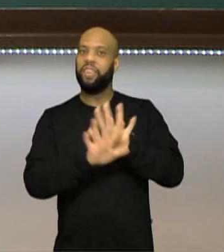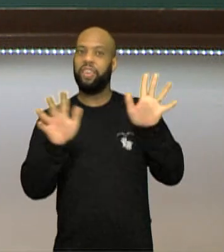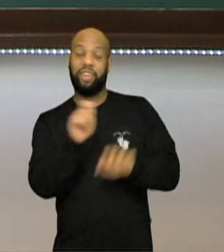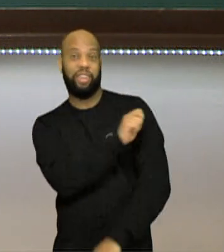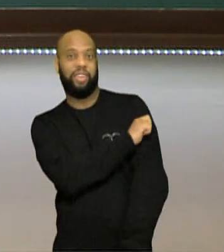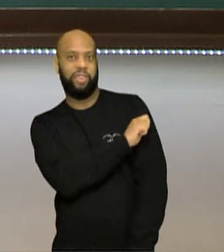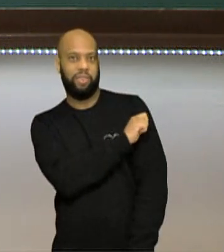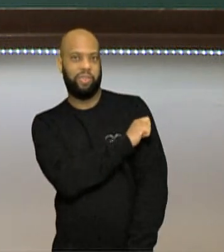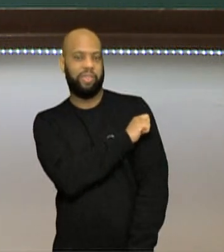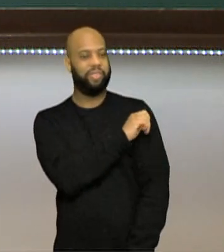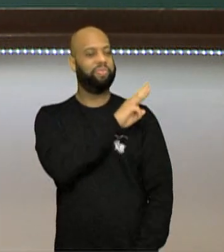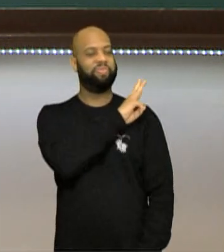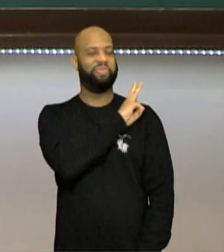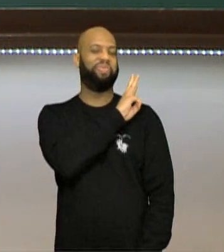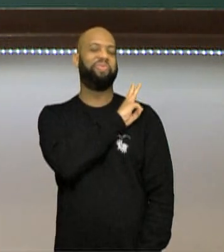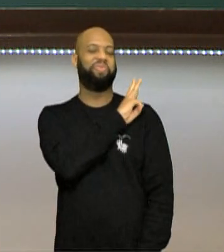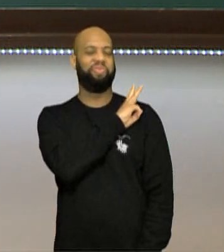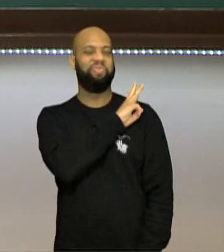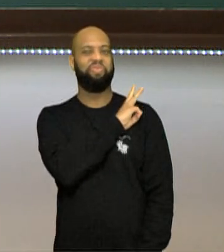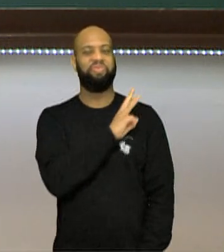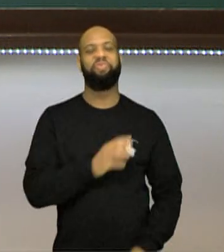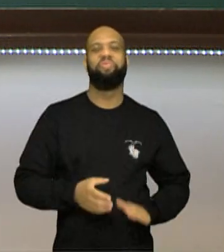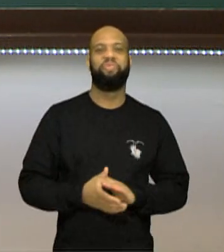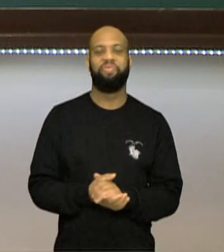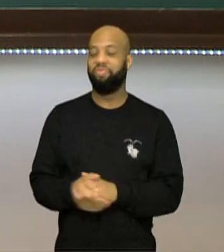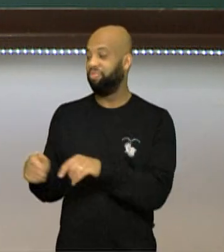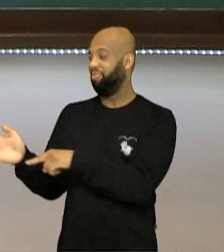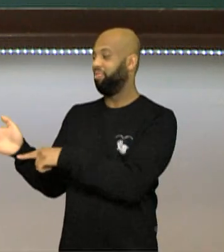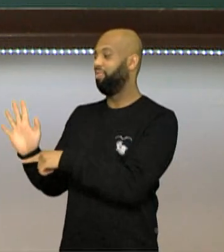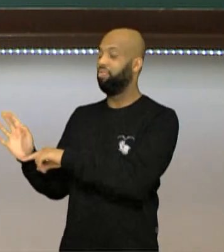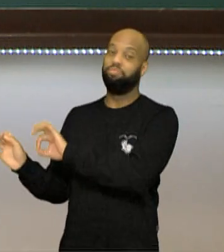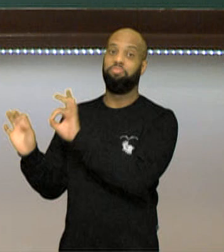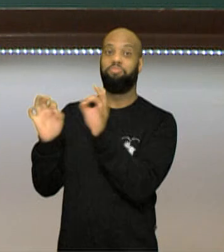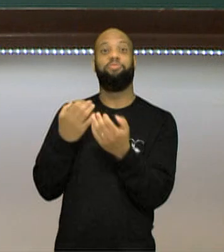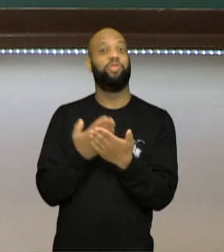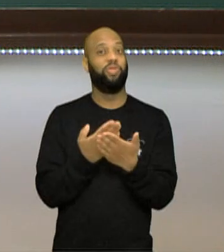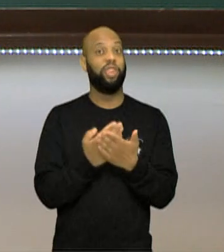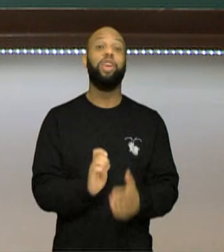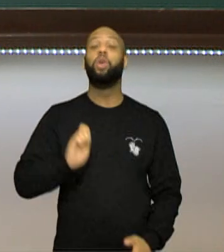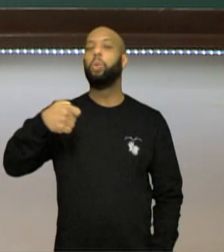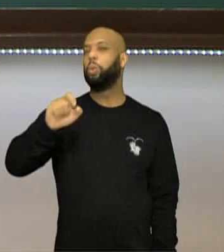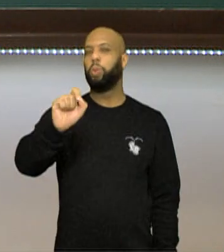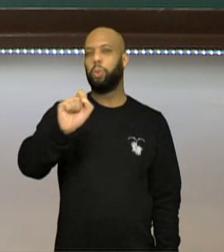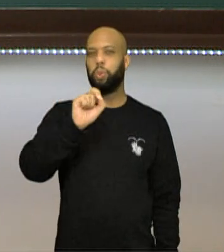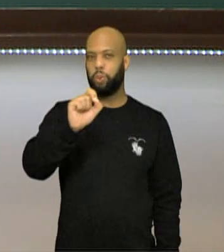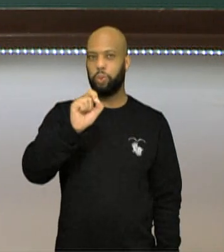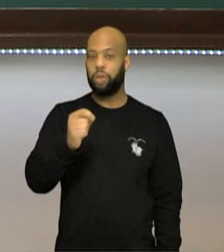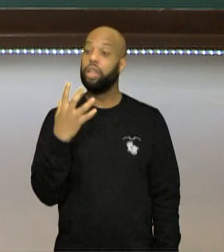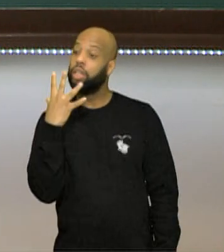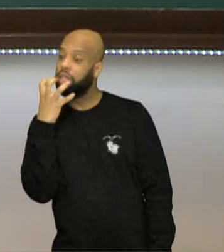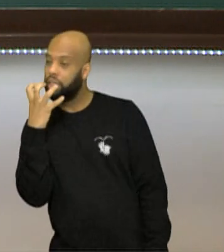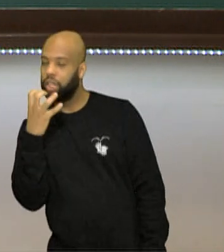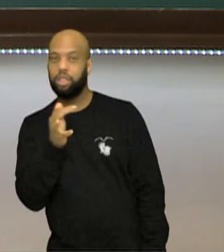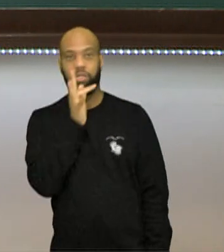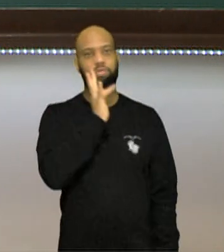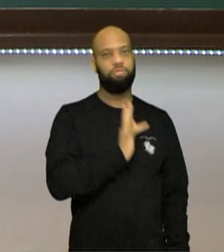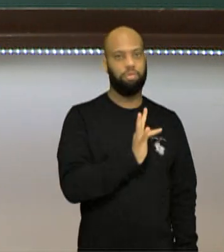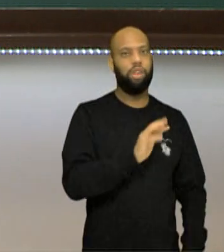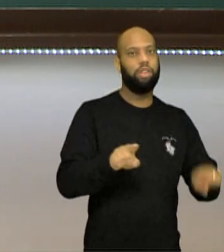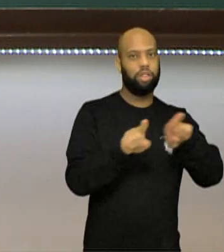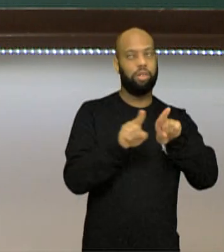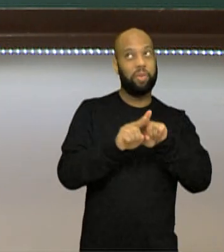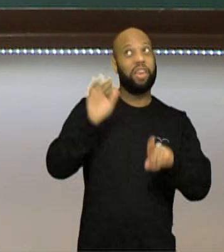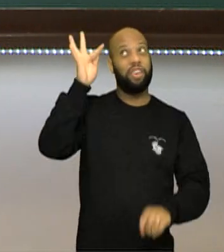Olá, estudantes da terceira série do ensino médio. Neste vídeo, vamos falar de Nietzsche, Freud e